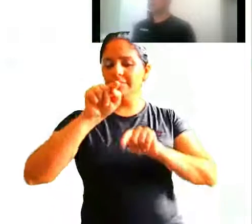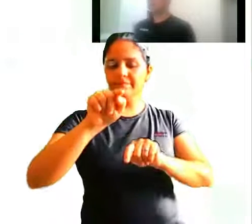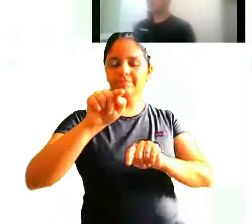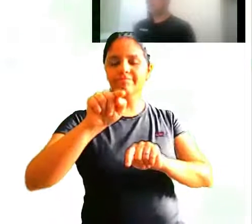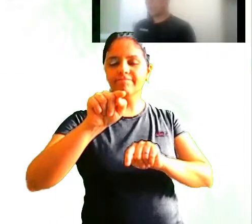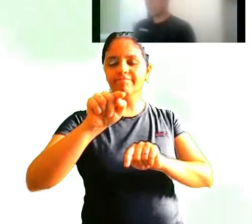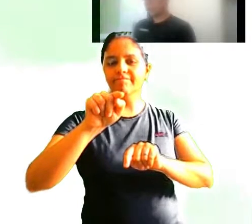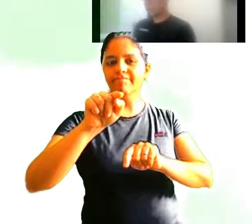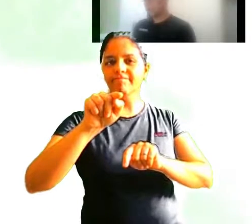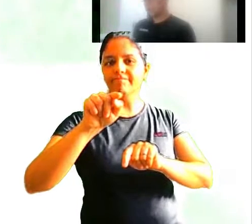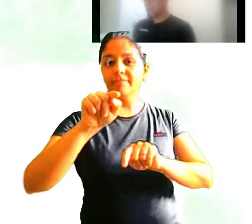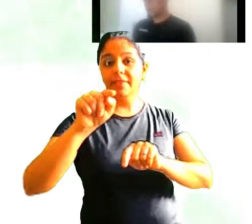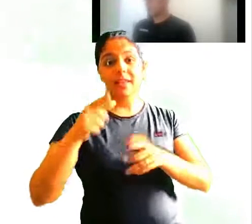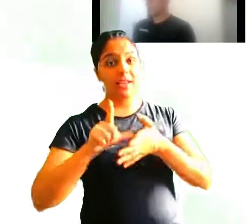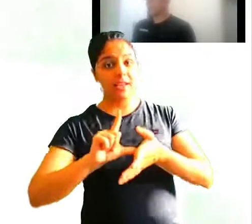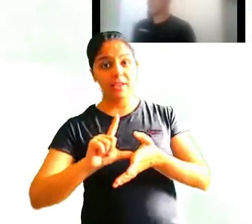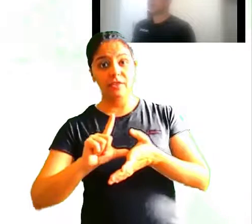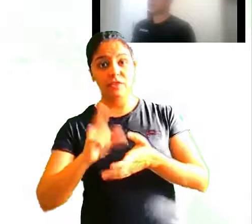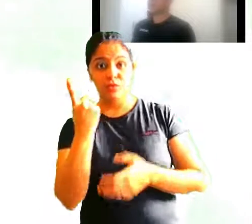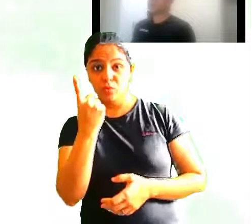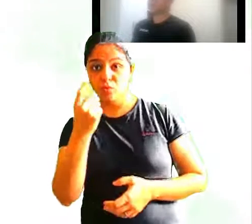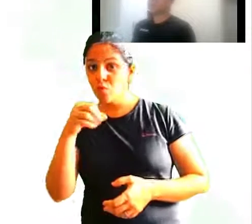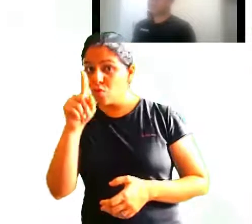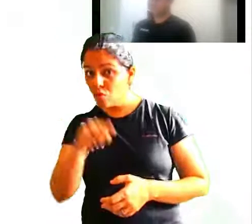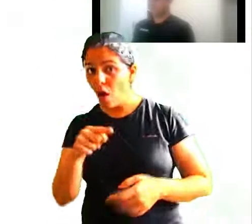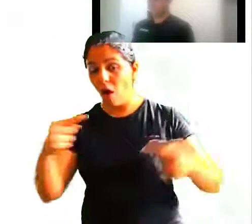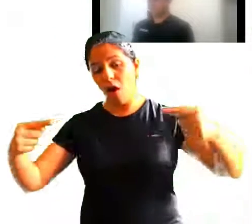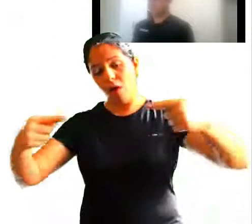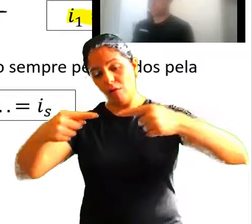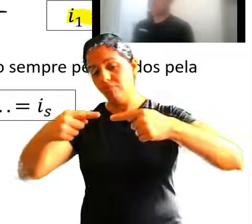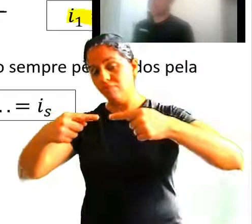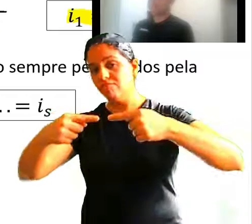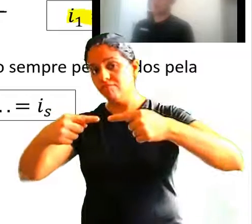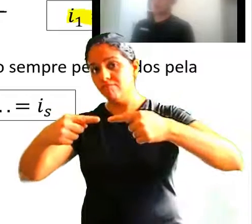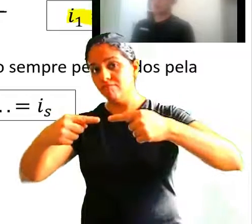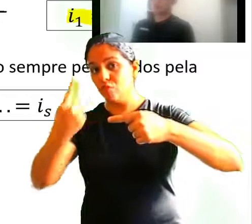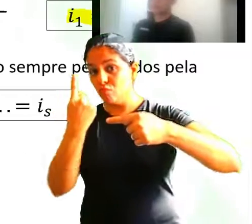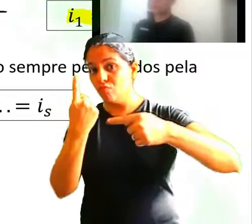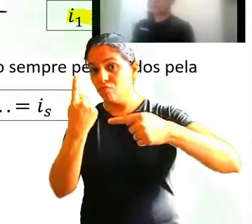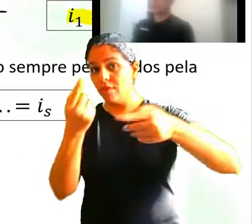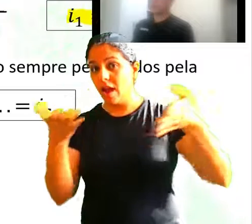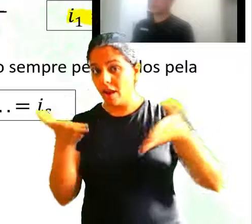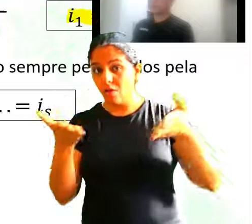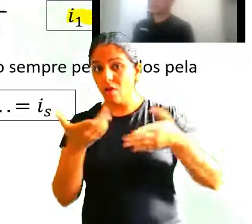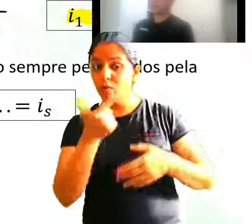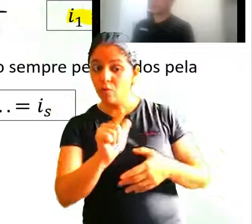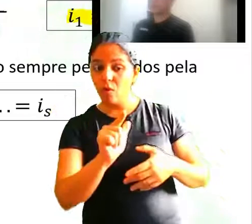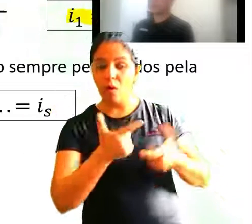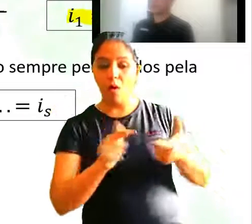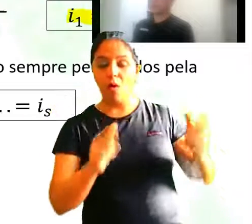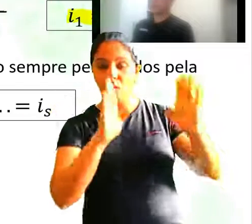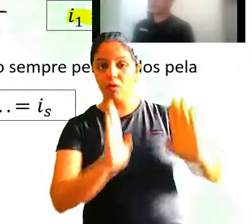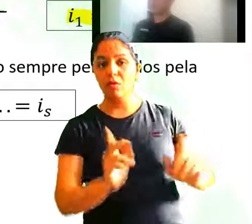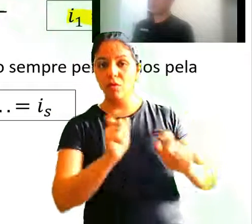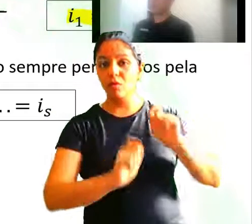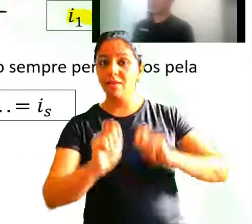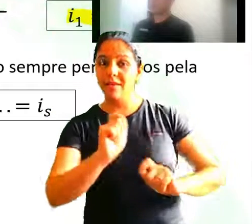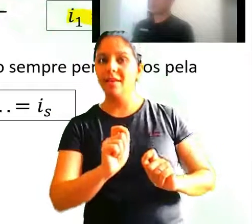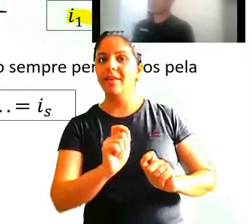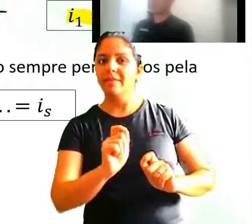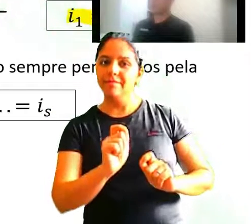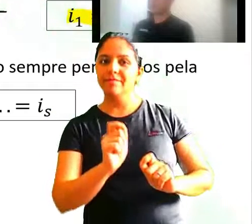ligados ao mesmo par de nós, tá? Repare a diferença. Antes a gente tinha dois ou mais elementos estão ligados a um nó,